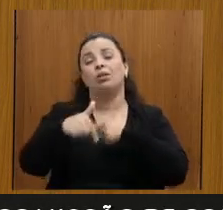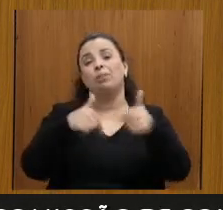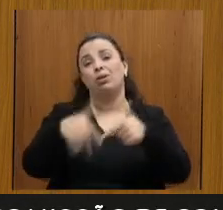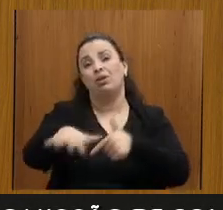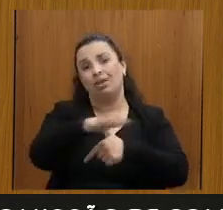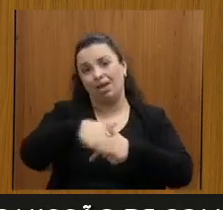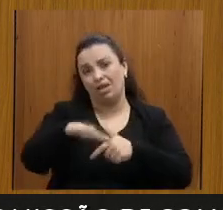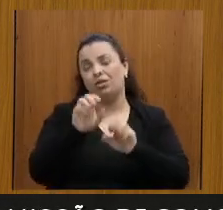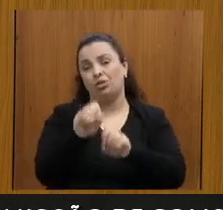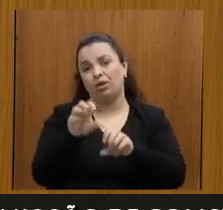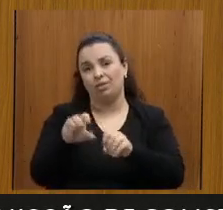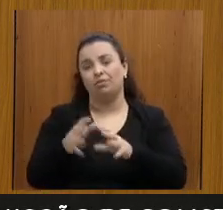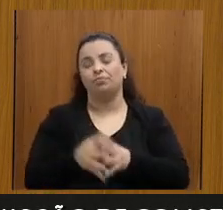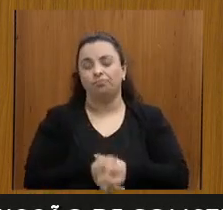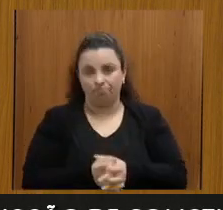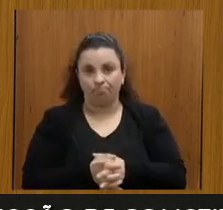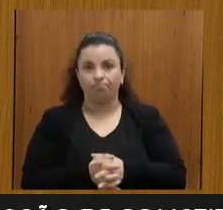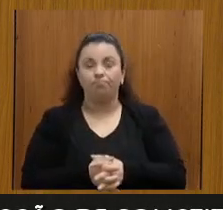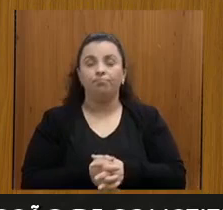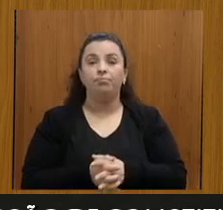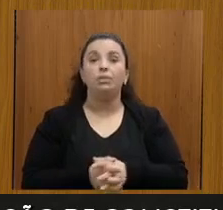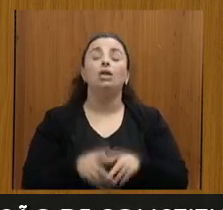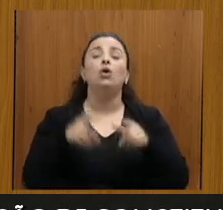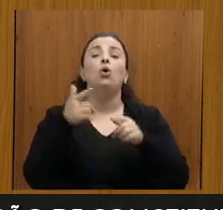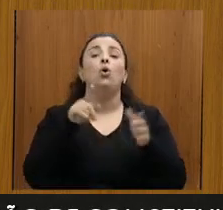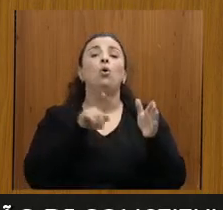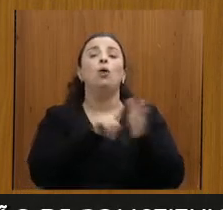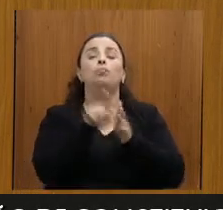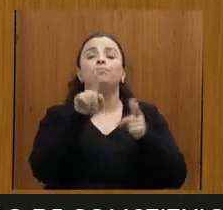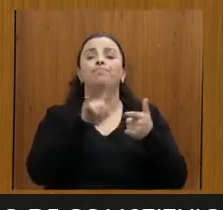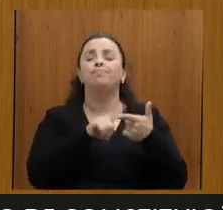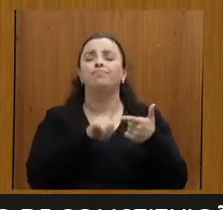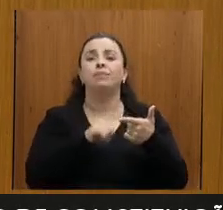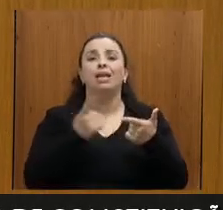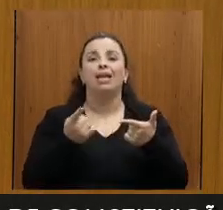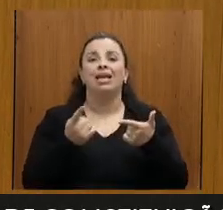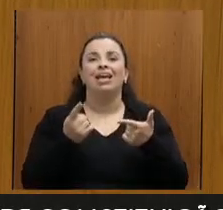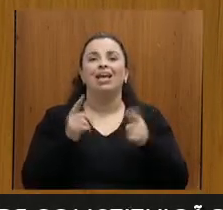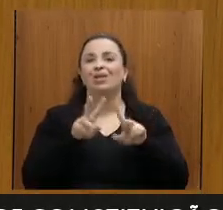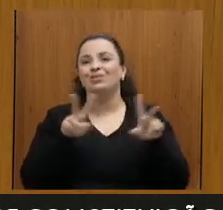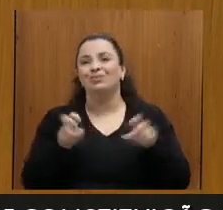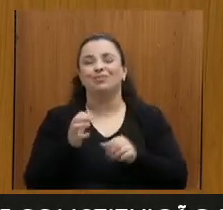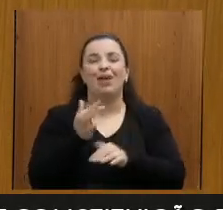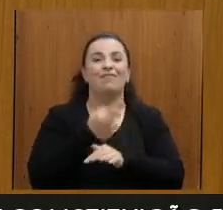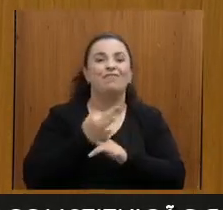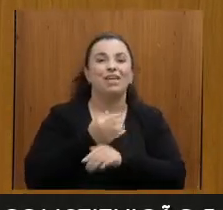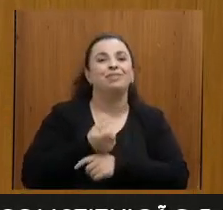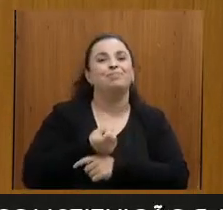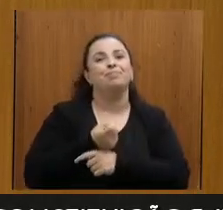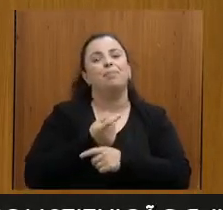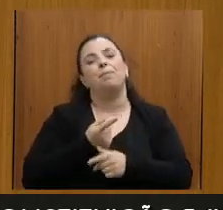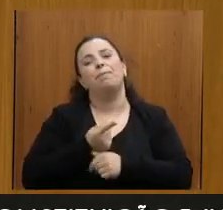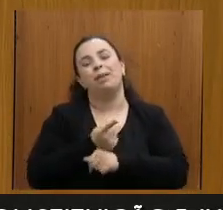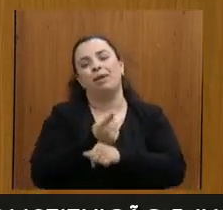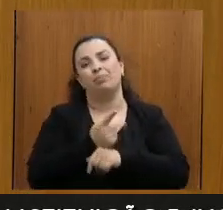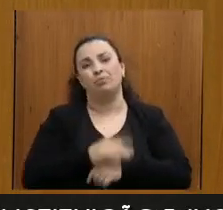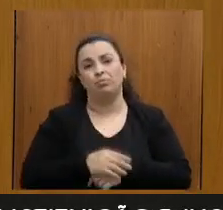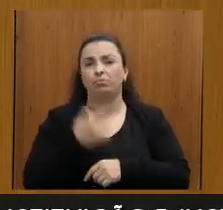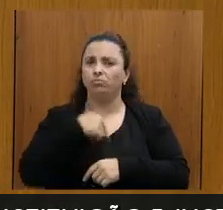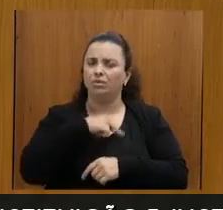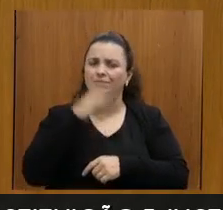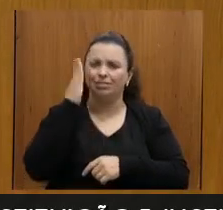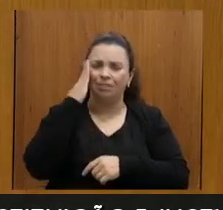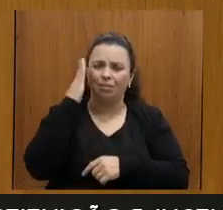Luísa, eu quero voltar da temática das férias-prêmios. Eu acho que, como nós já sabemos, quem teve a